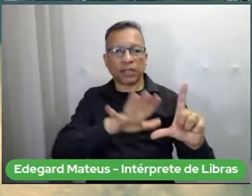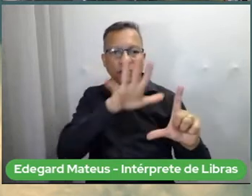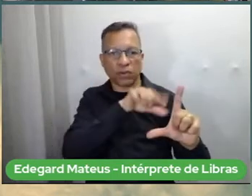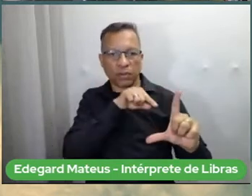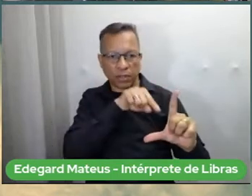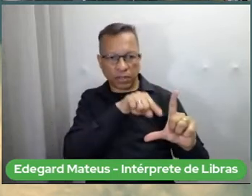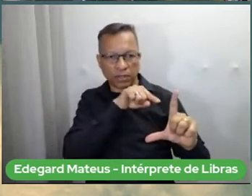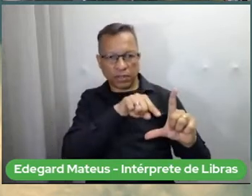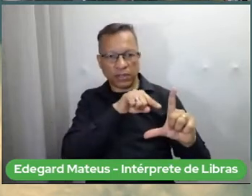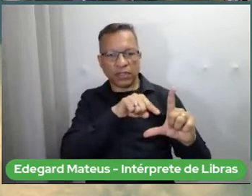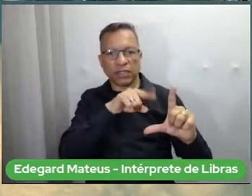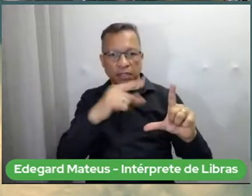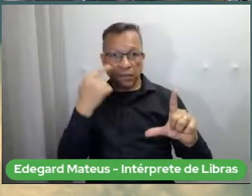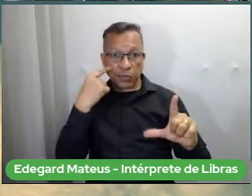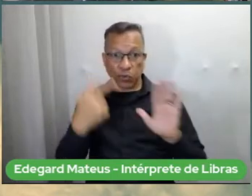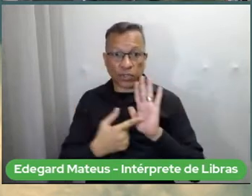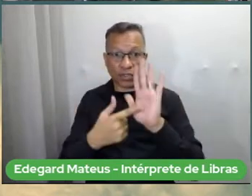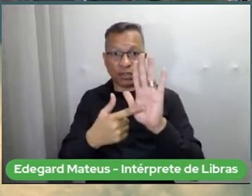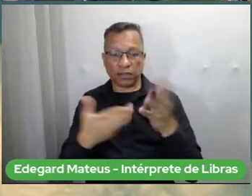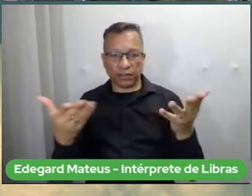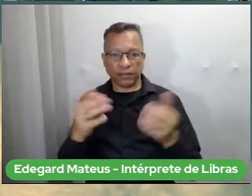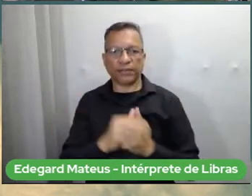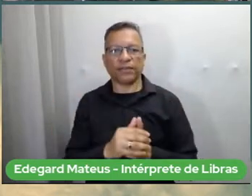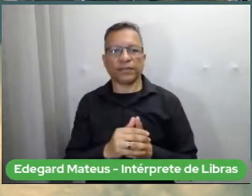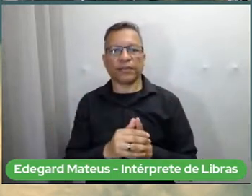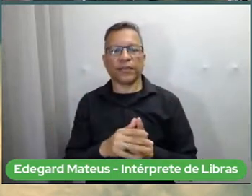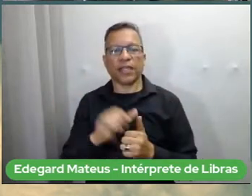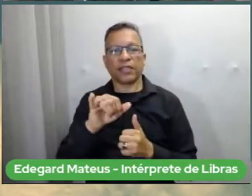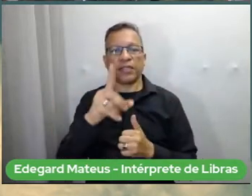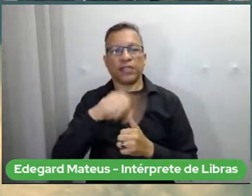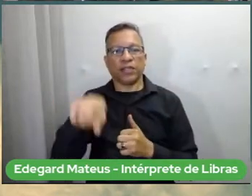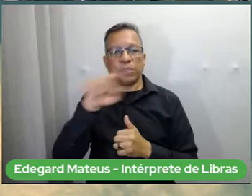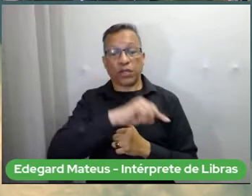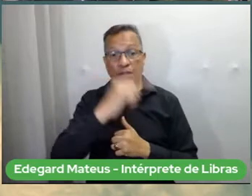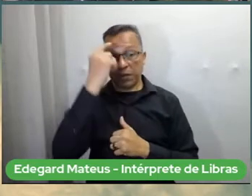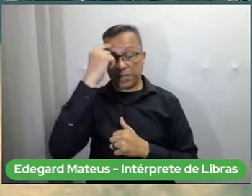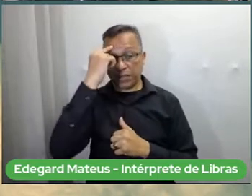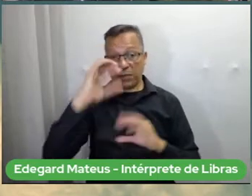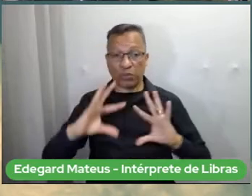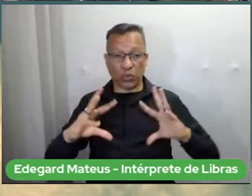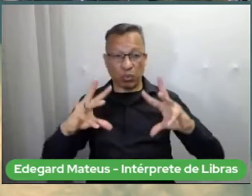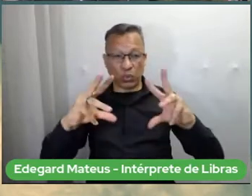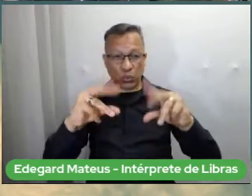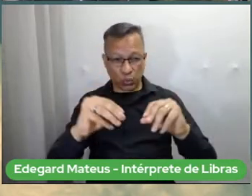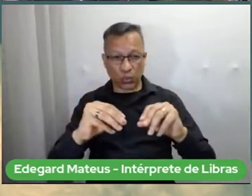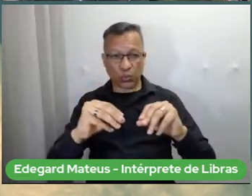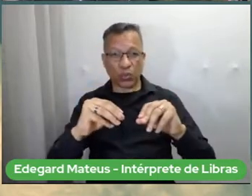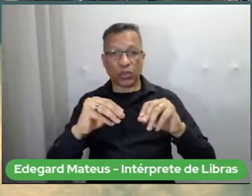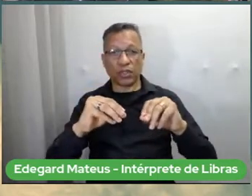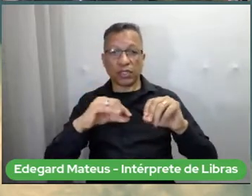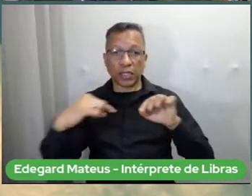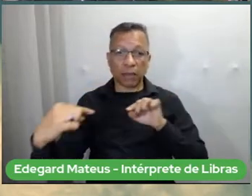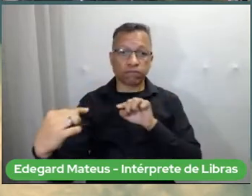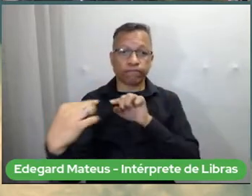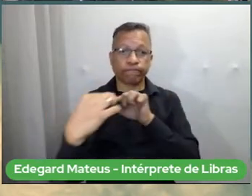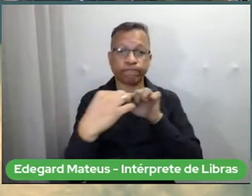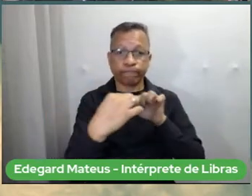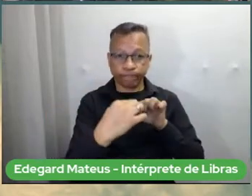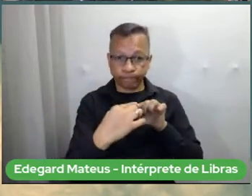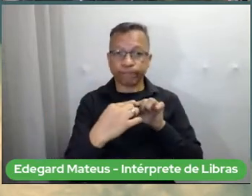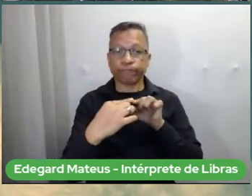está apresentando agora. Então, se a gente pensa em tudo isso conectado, a gente consegue trazer paralelos com vários